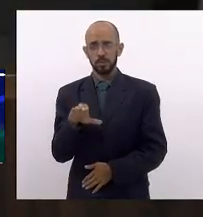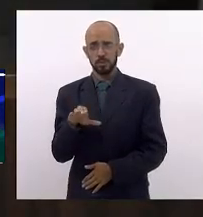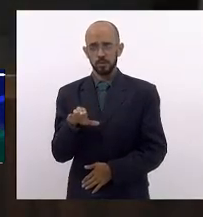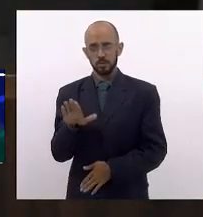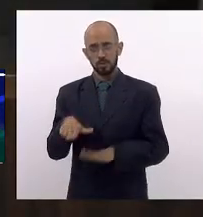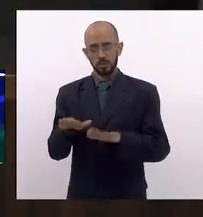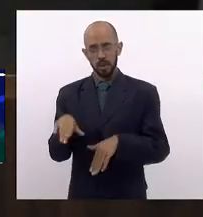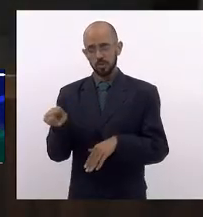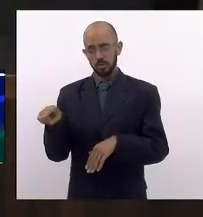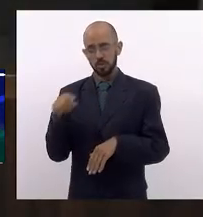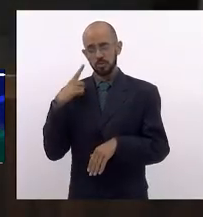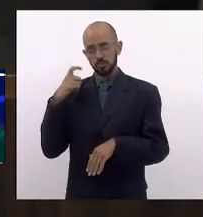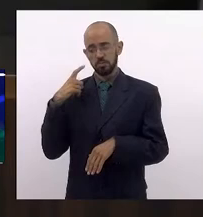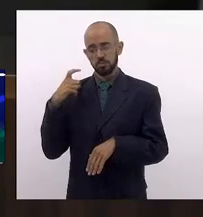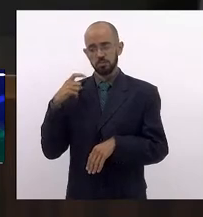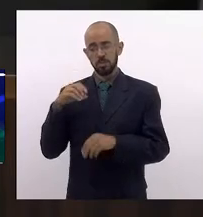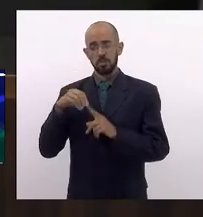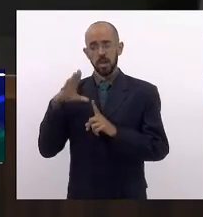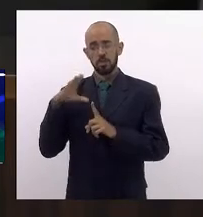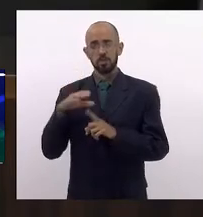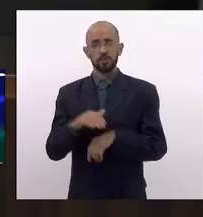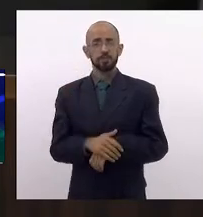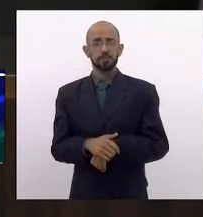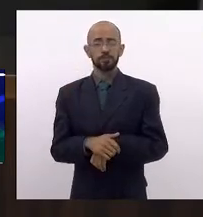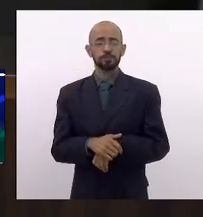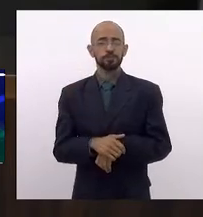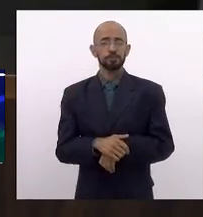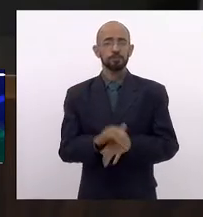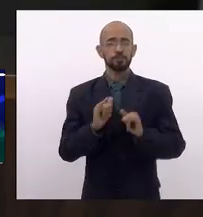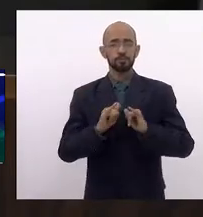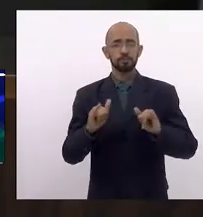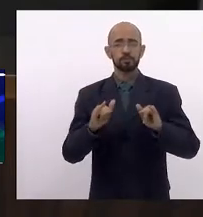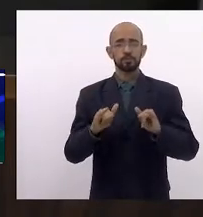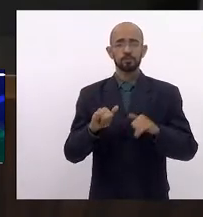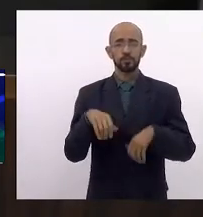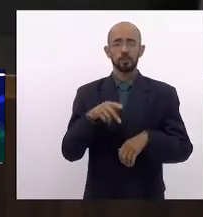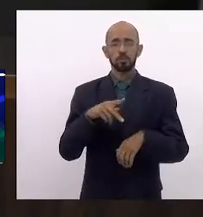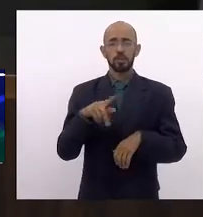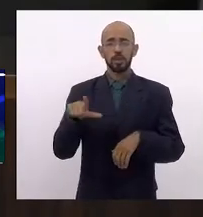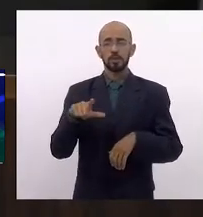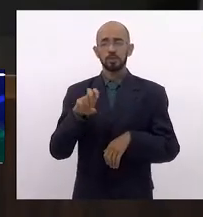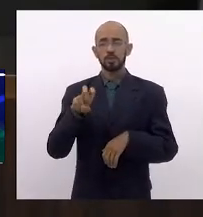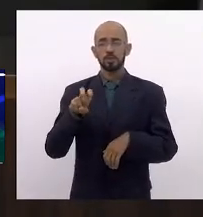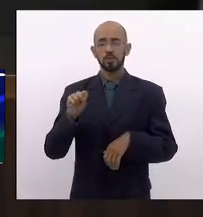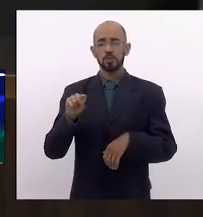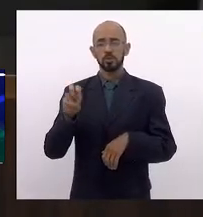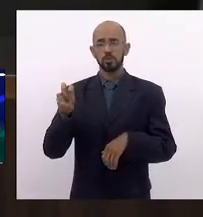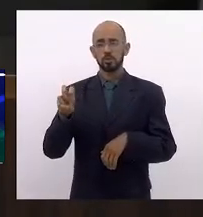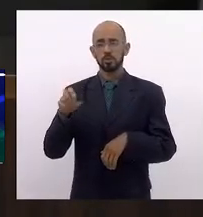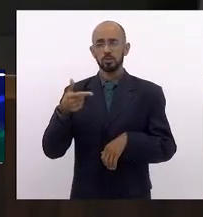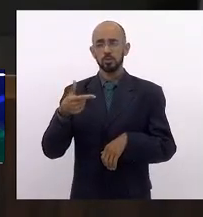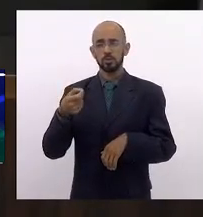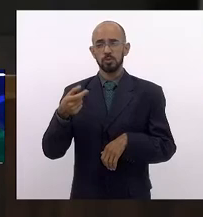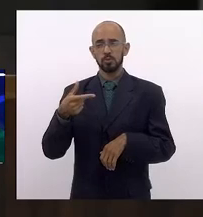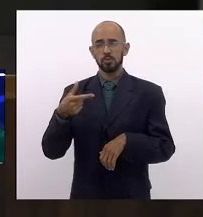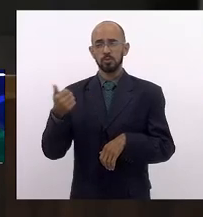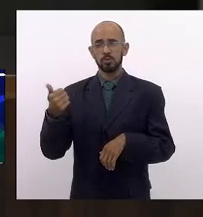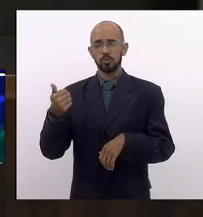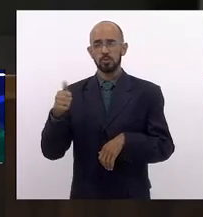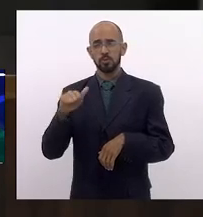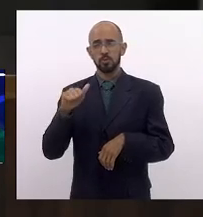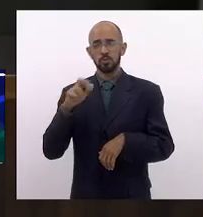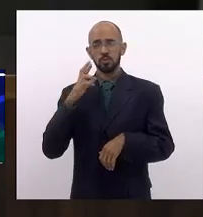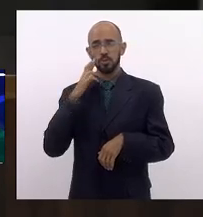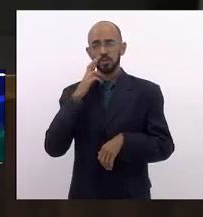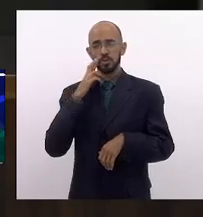aberto anuncio a implementação de na descrição única pode a solução 585 de 21 de autoria Deputado rosenverg